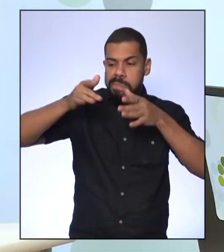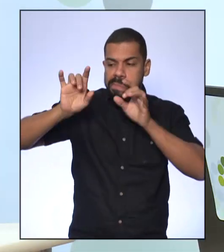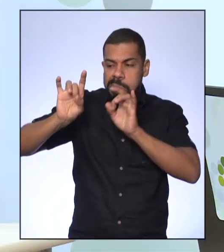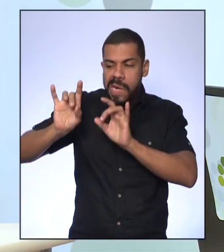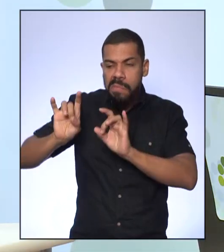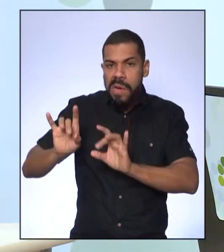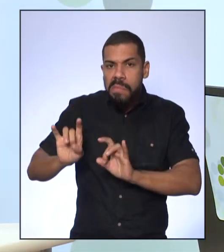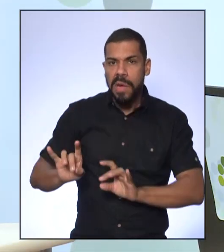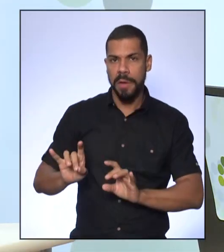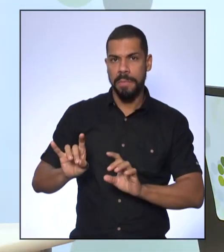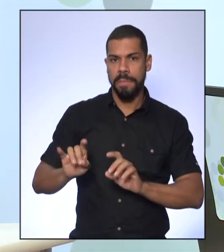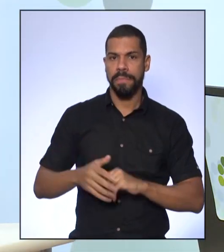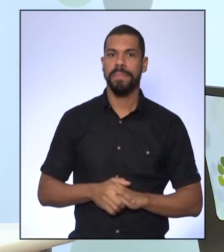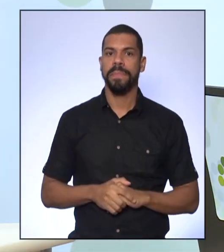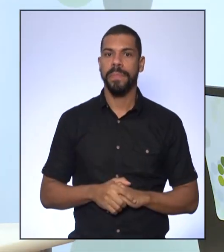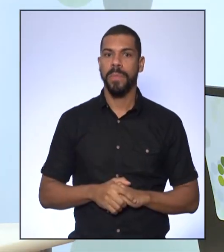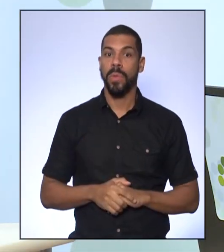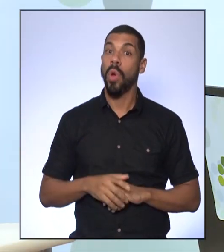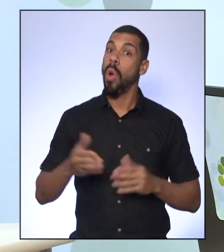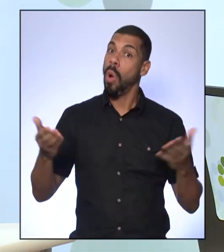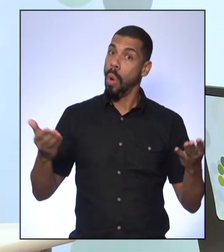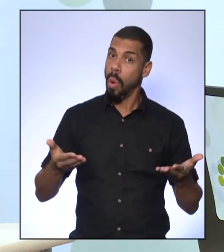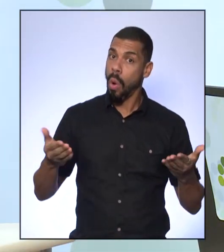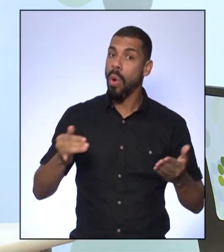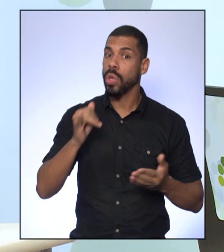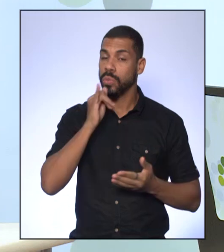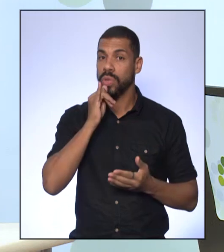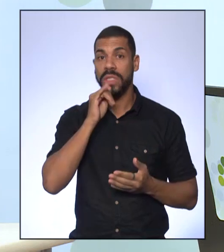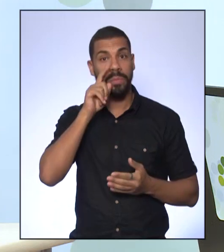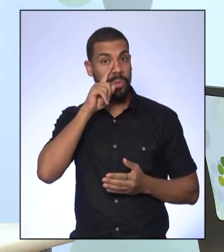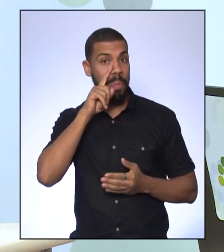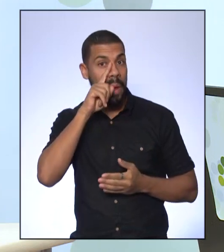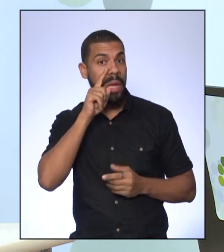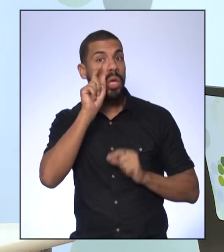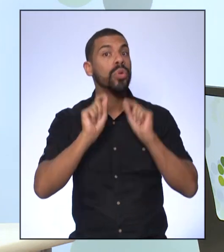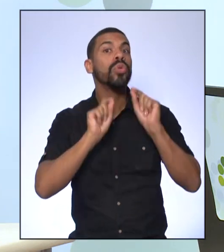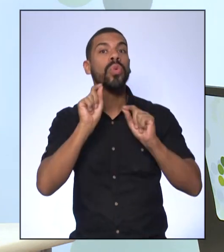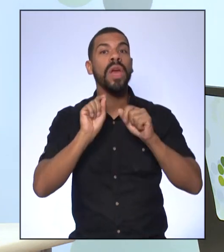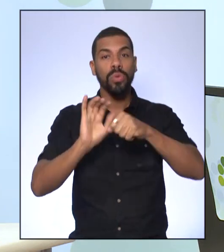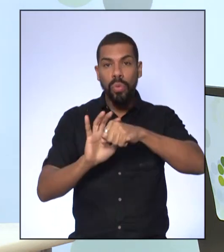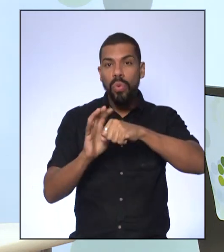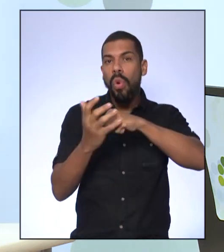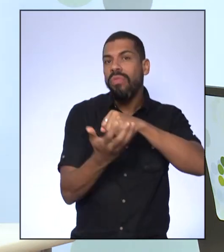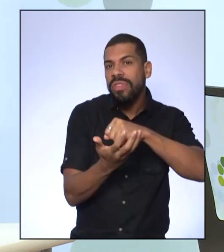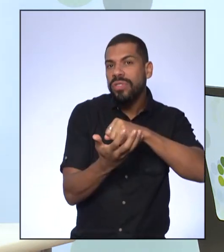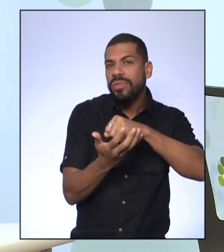perigo. Então, hoje em dia, a gente tem o perigo aí do Covid, né?